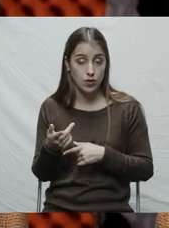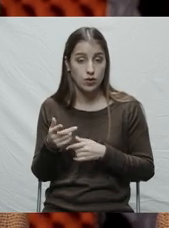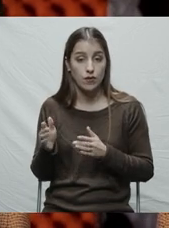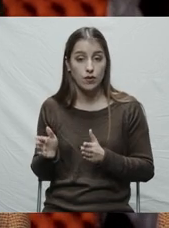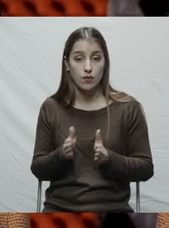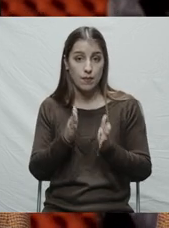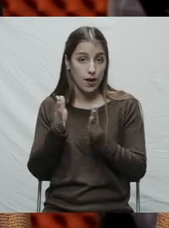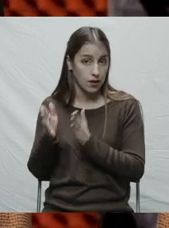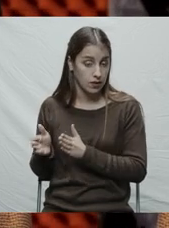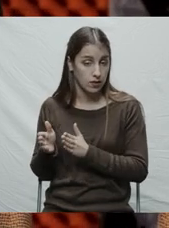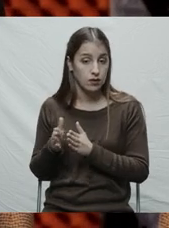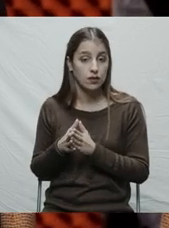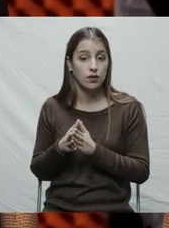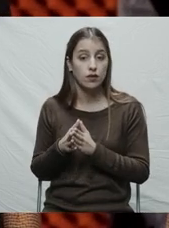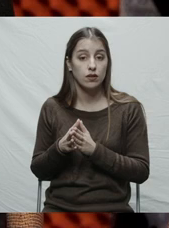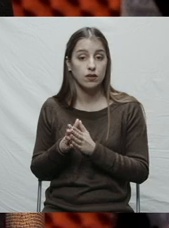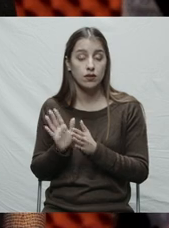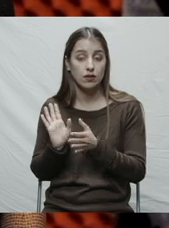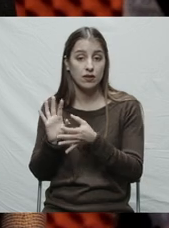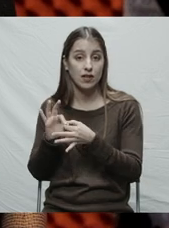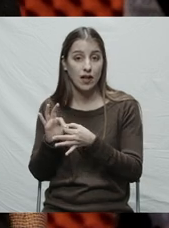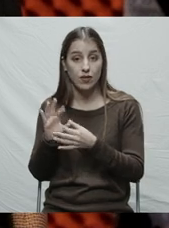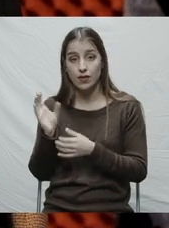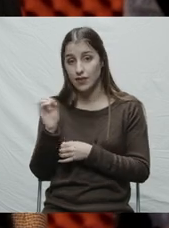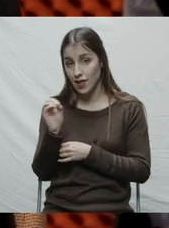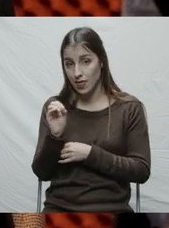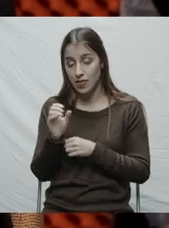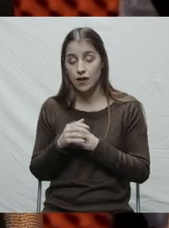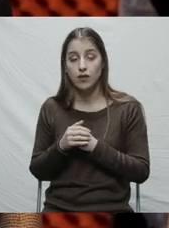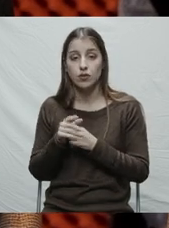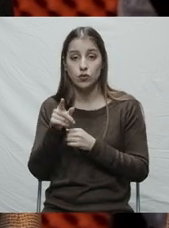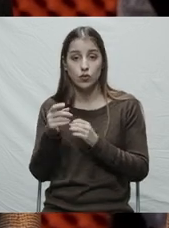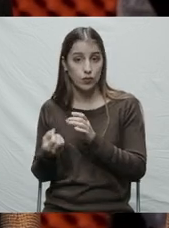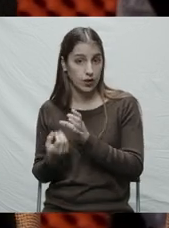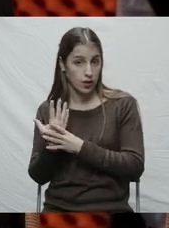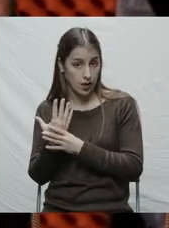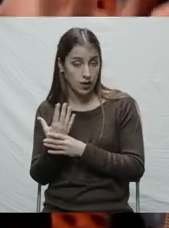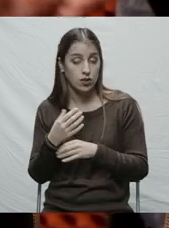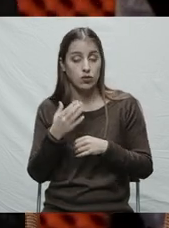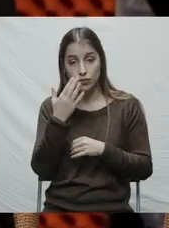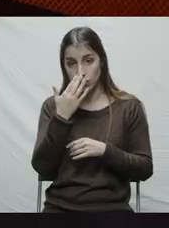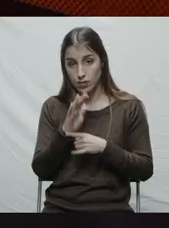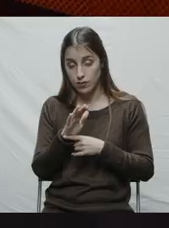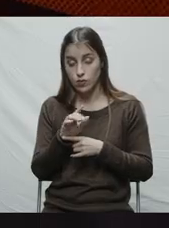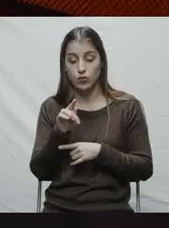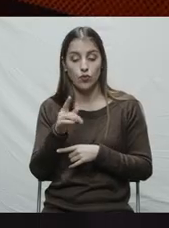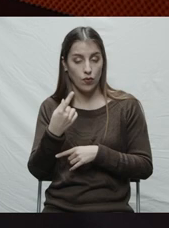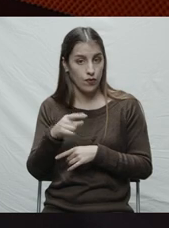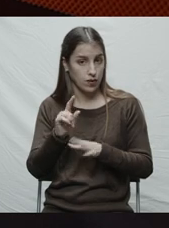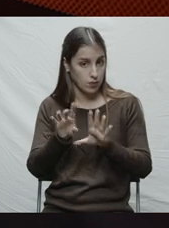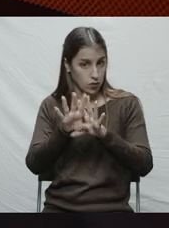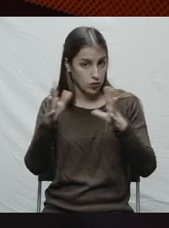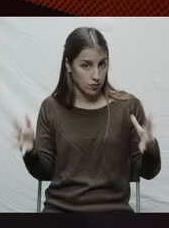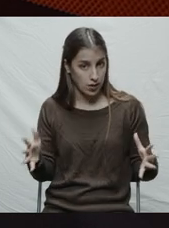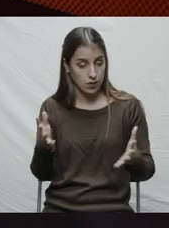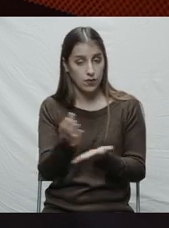improvisação, chamávamos ex nihilo, vá, porque era a partir do nada. E é uma pergunta diferente, é como é que tu és capaz de ocupar exatamente um espaço